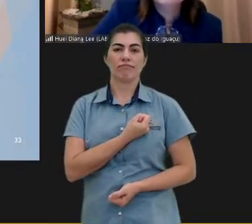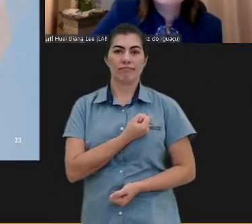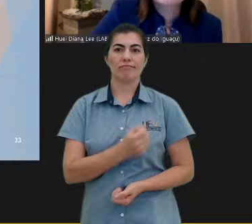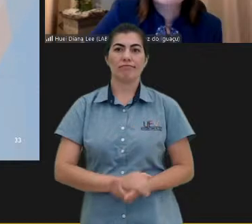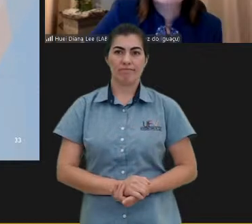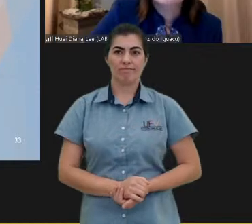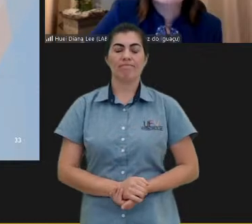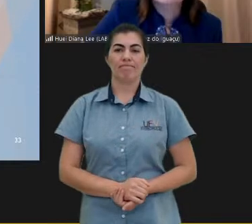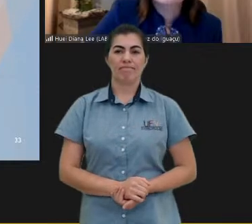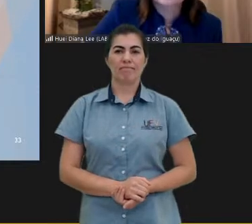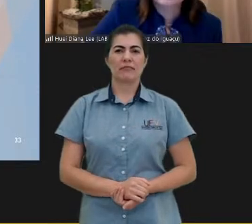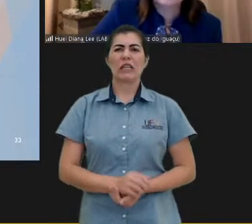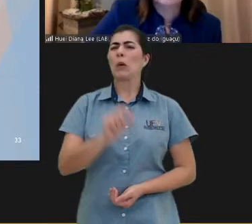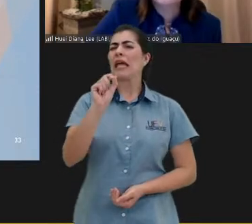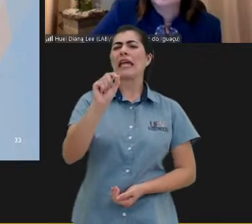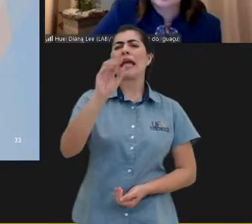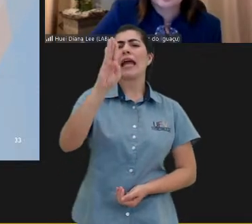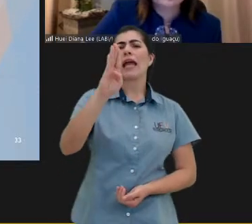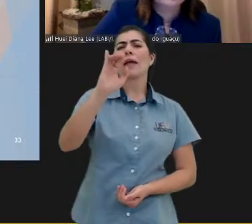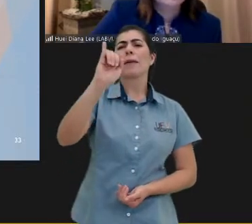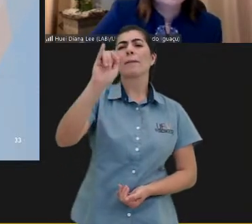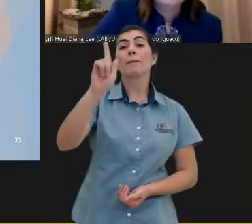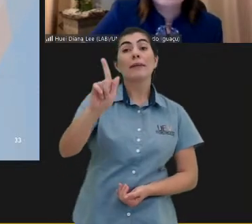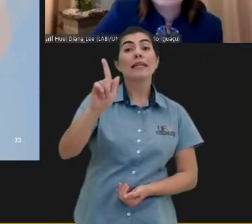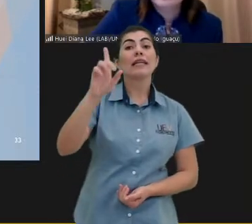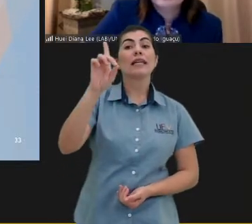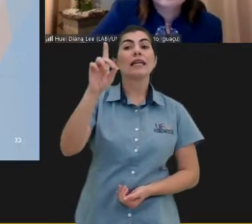Mas afinal, o que é Big Data? Que a gente ouve falar